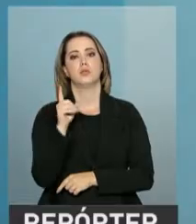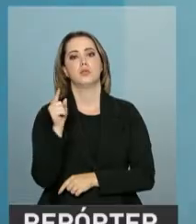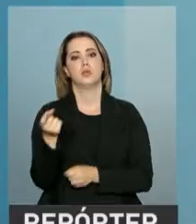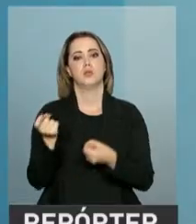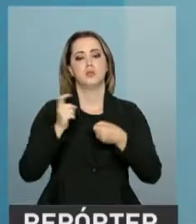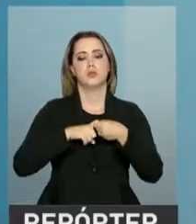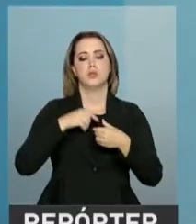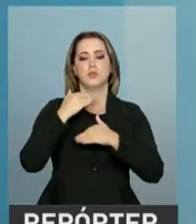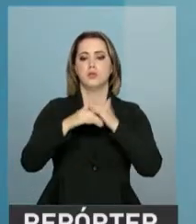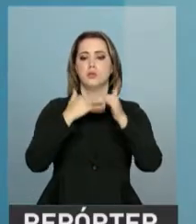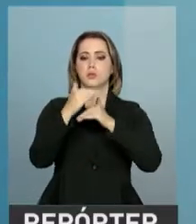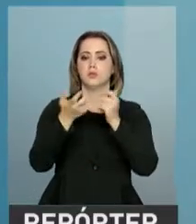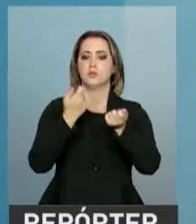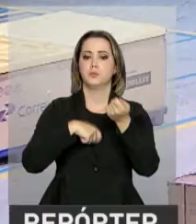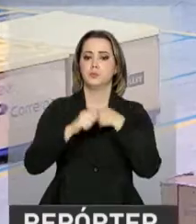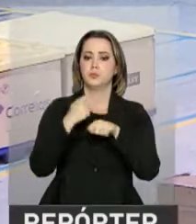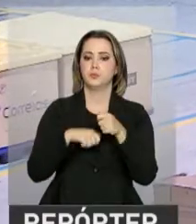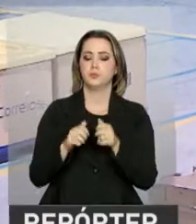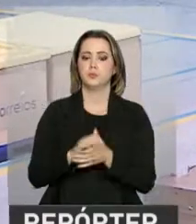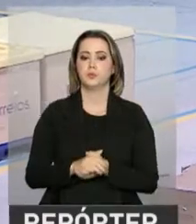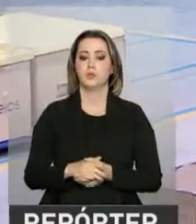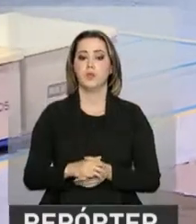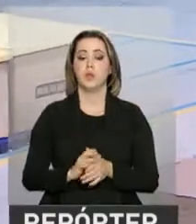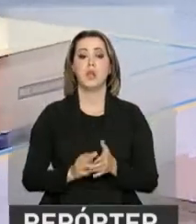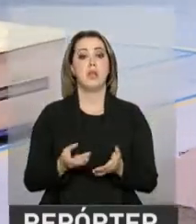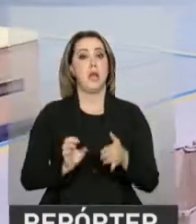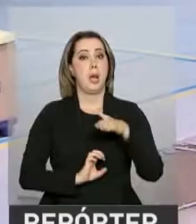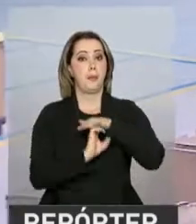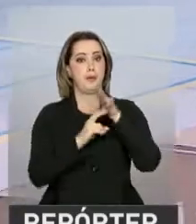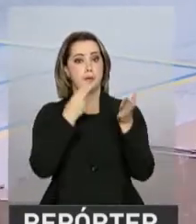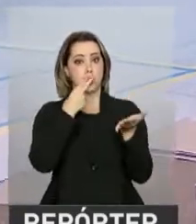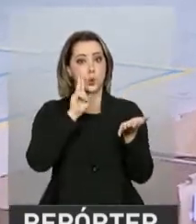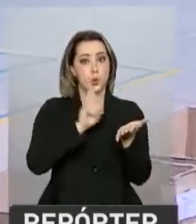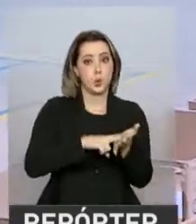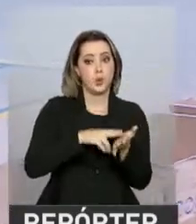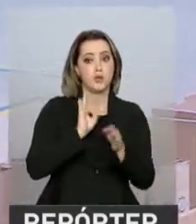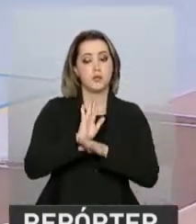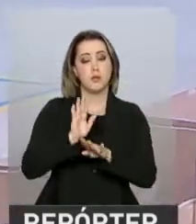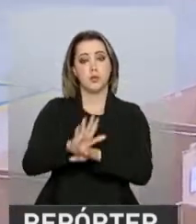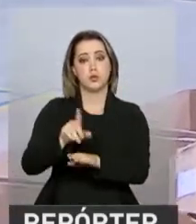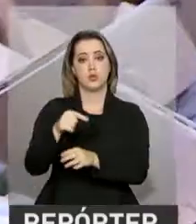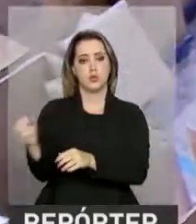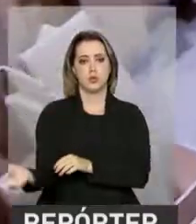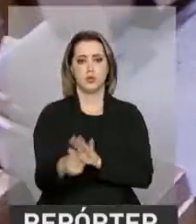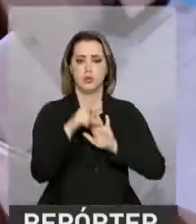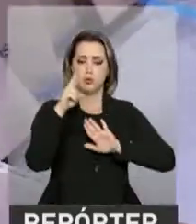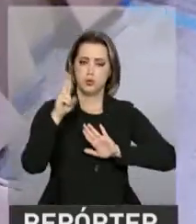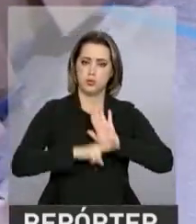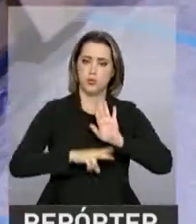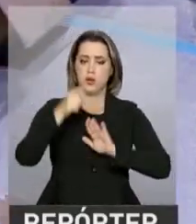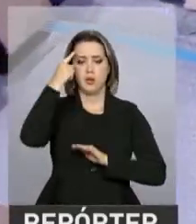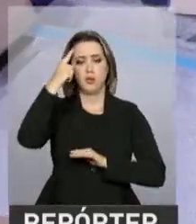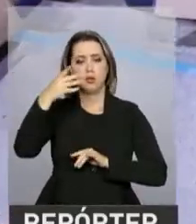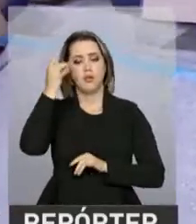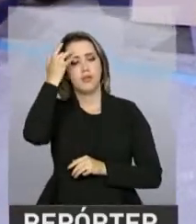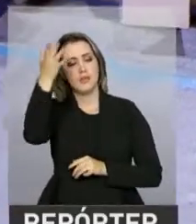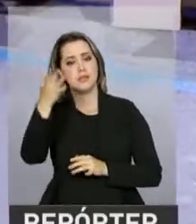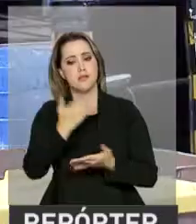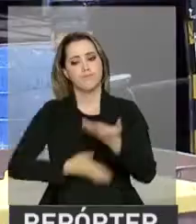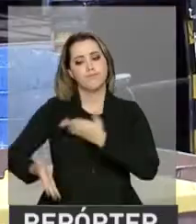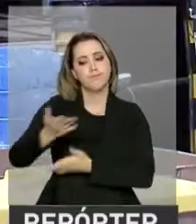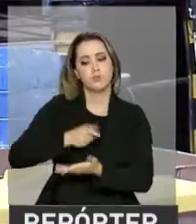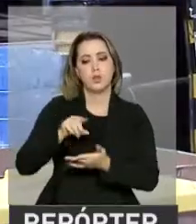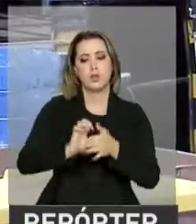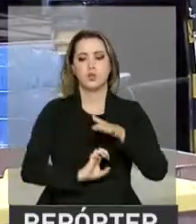a retomada do crescimento econômico. Os Correios estão dando suporte às novas medidas. A ideia é facilitar os negócios